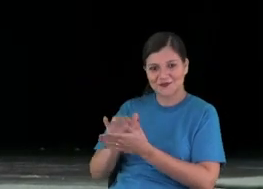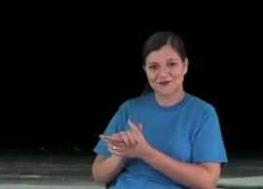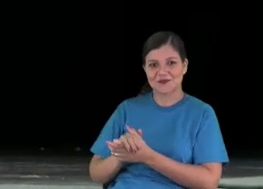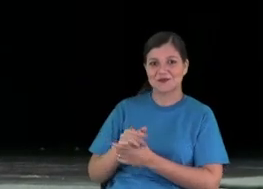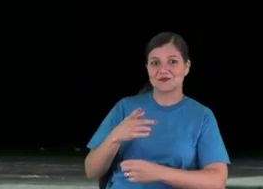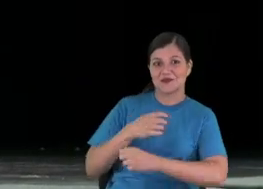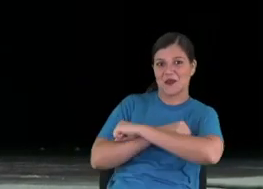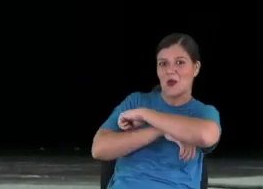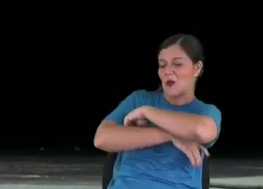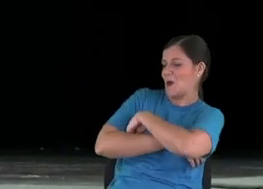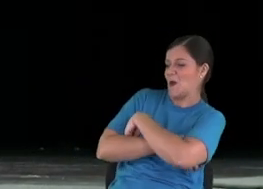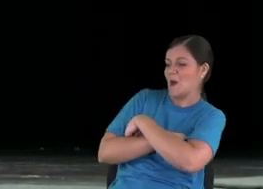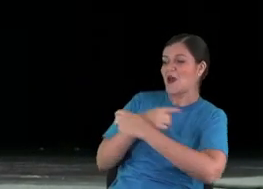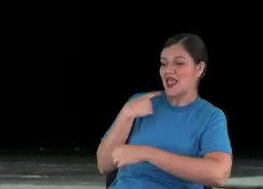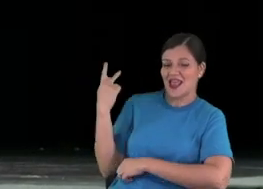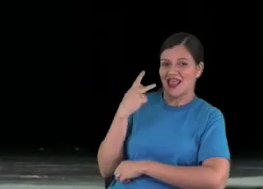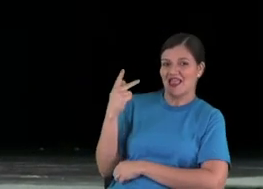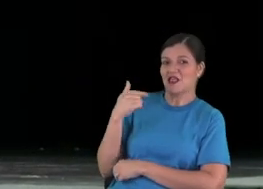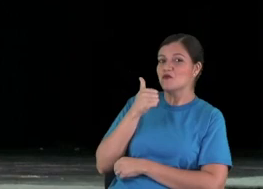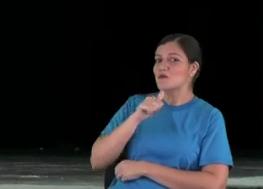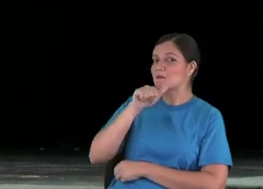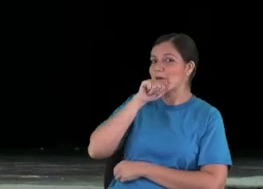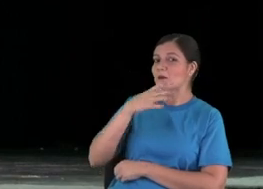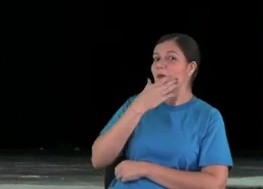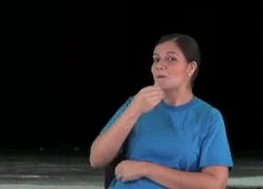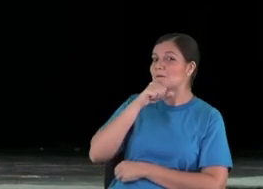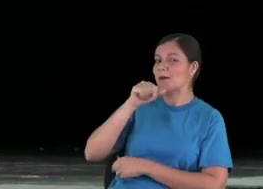Foi eu e o papai que lavamos.